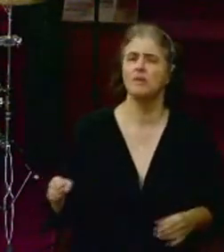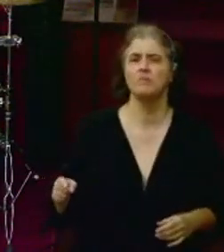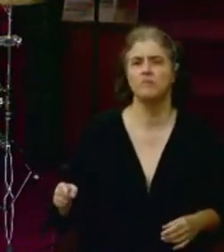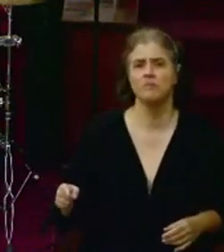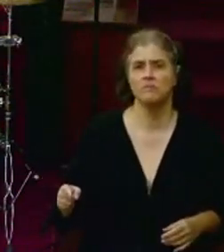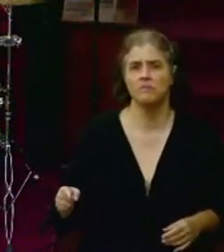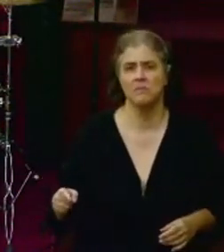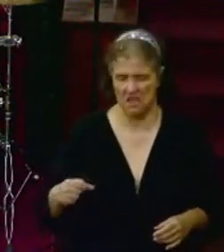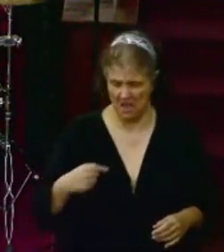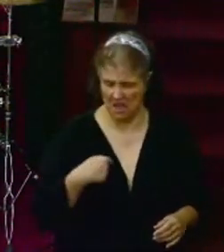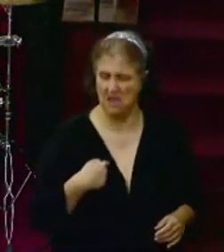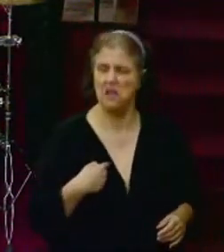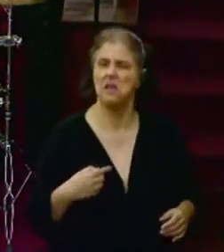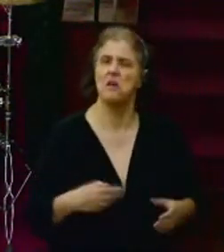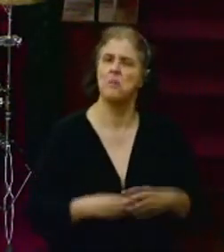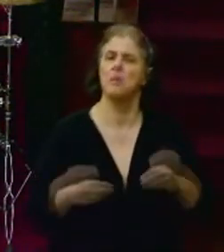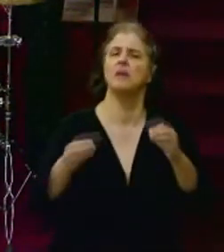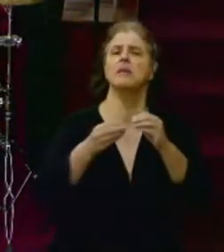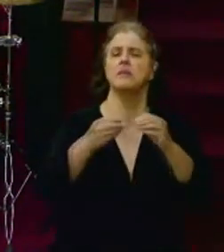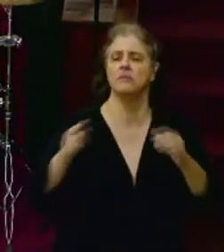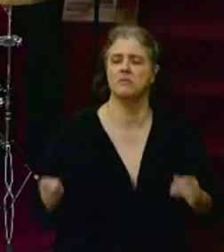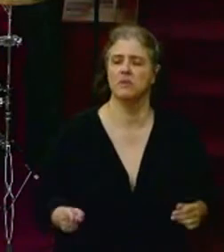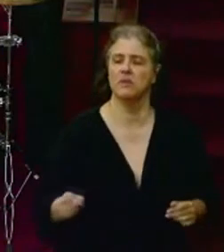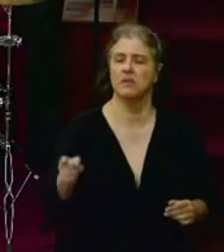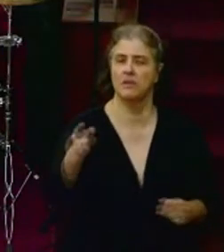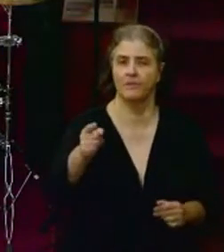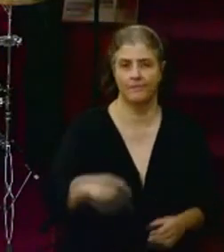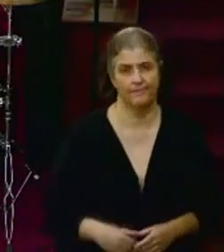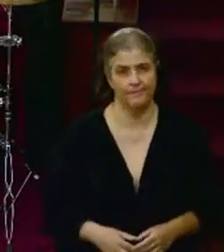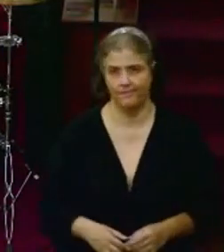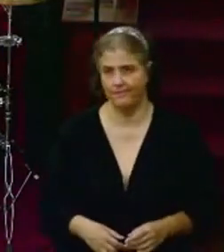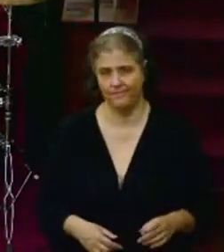merecíamos, irmãos, e merecemos, se não fosse a graça do Senhor, é a condenação eterna.